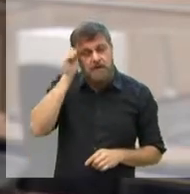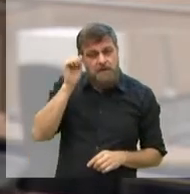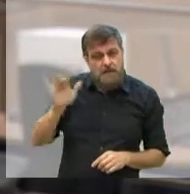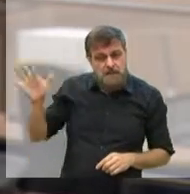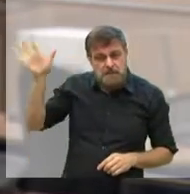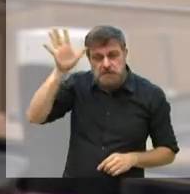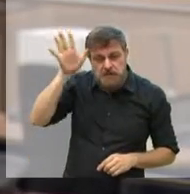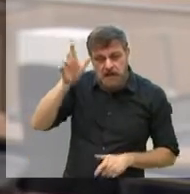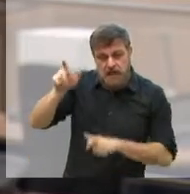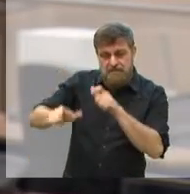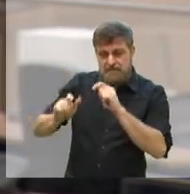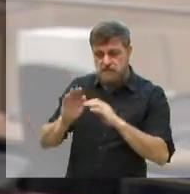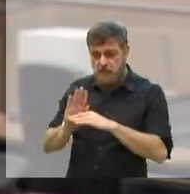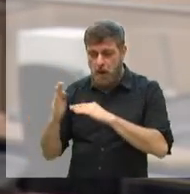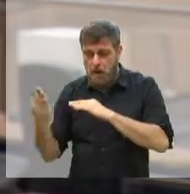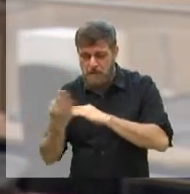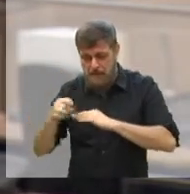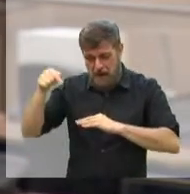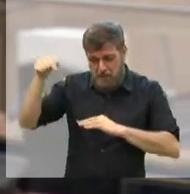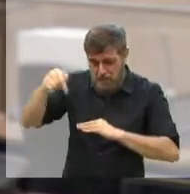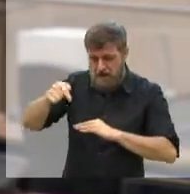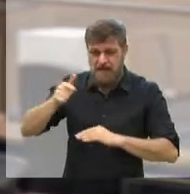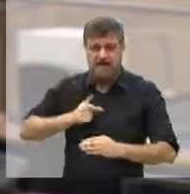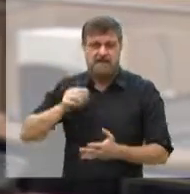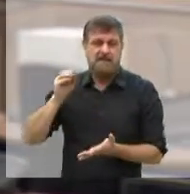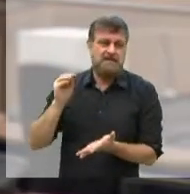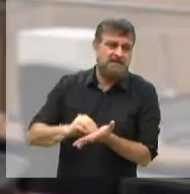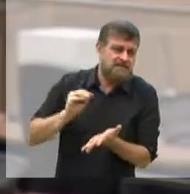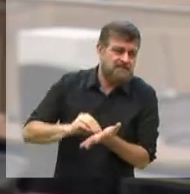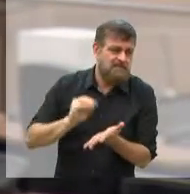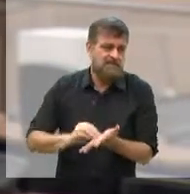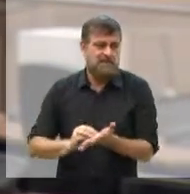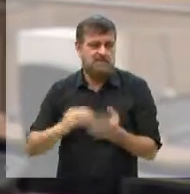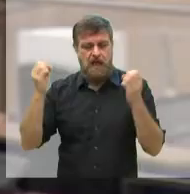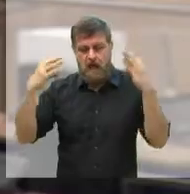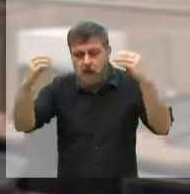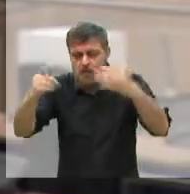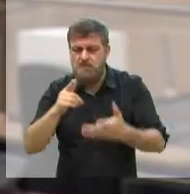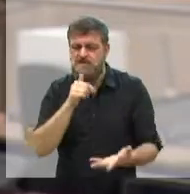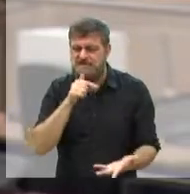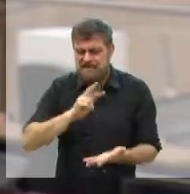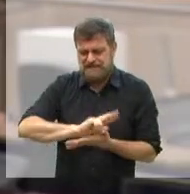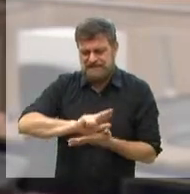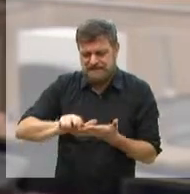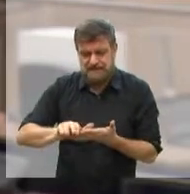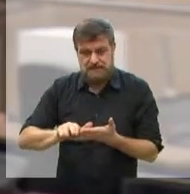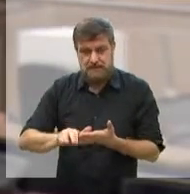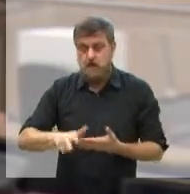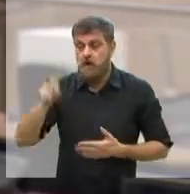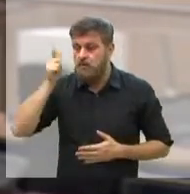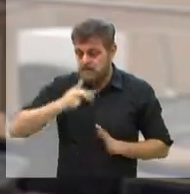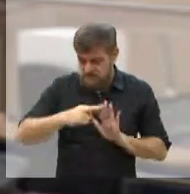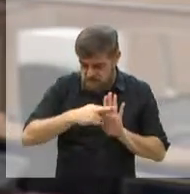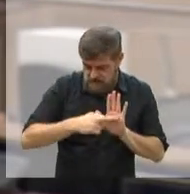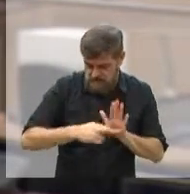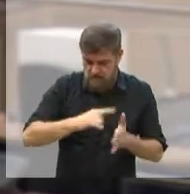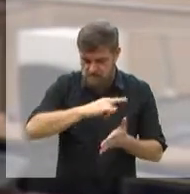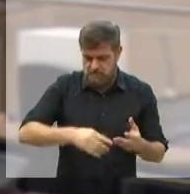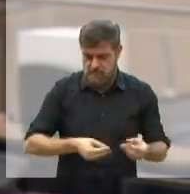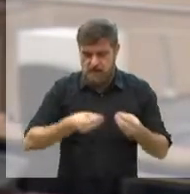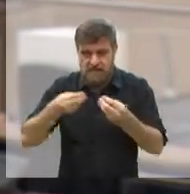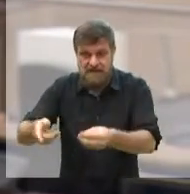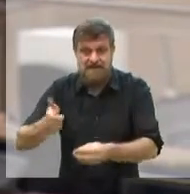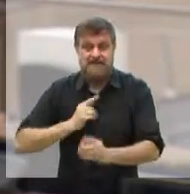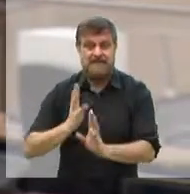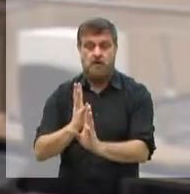uma comunidade onde falta infraestrutura. A partir do momento que regularizou, já vai entrar numa